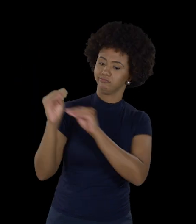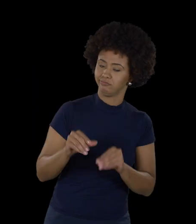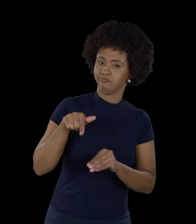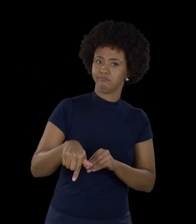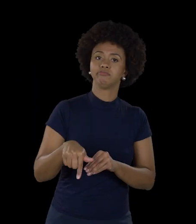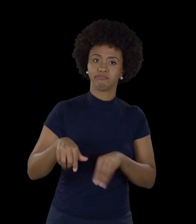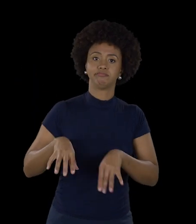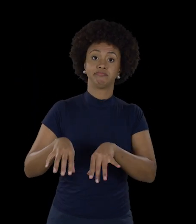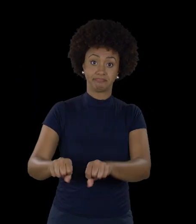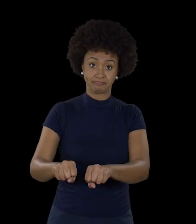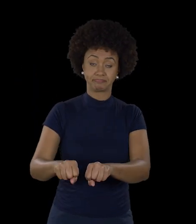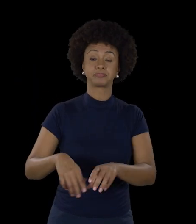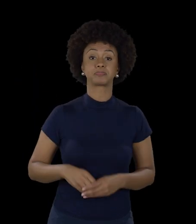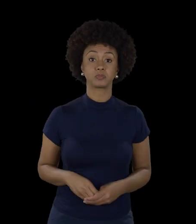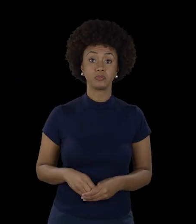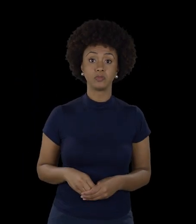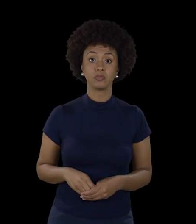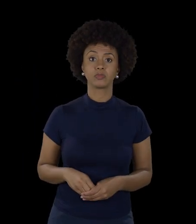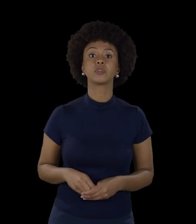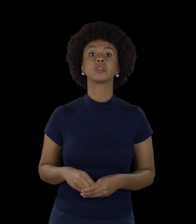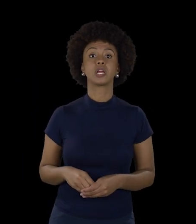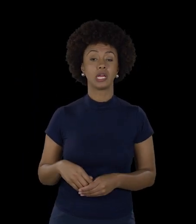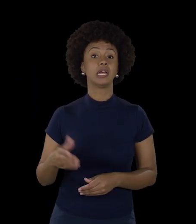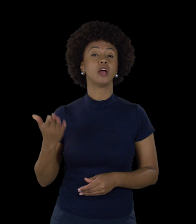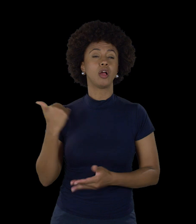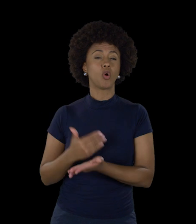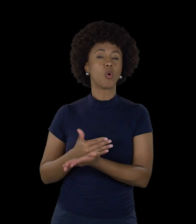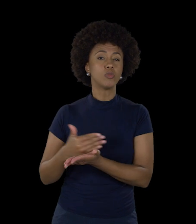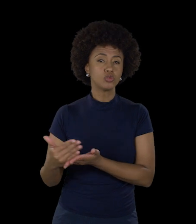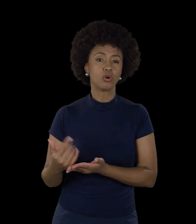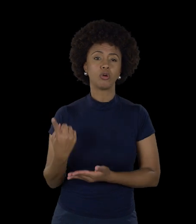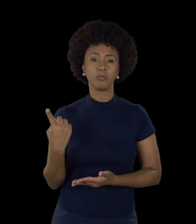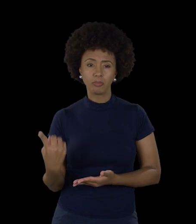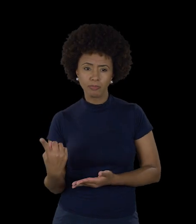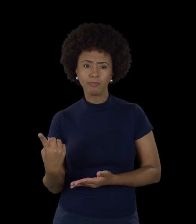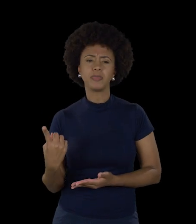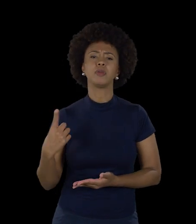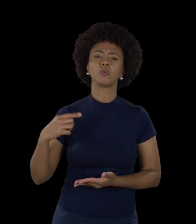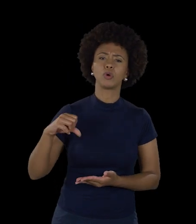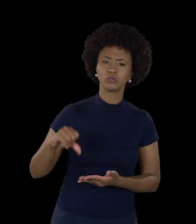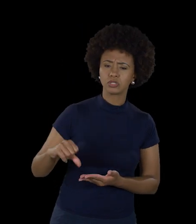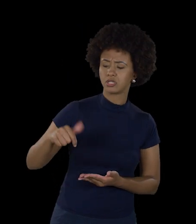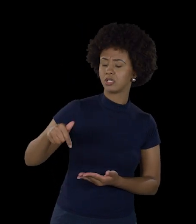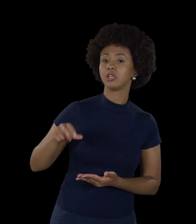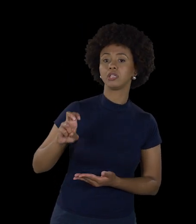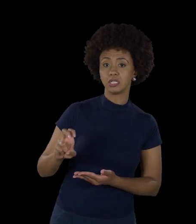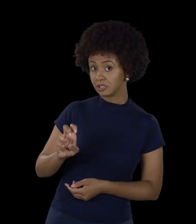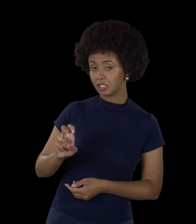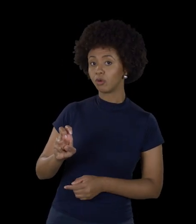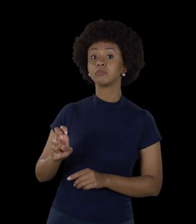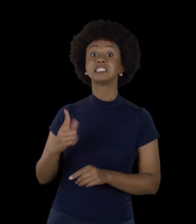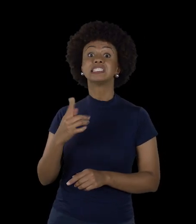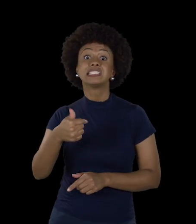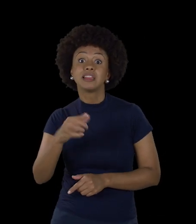das cidades mais antigas fundadas por italianos. Sua ocupação teve início em 1875,